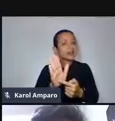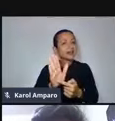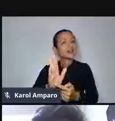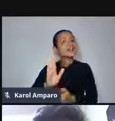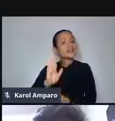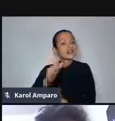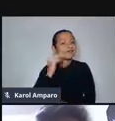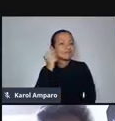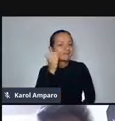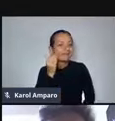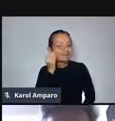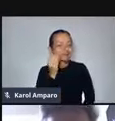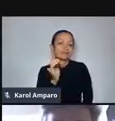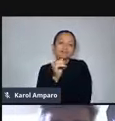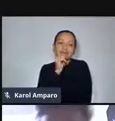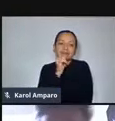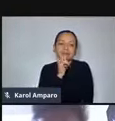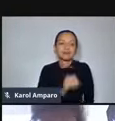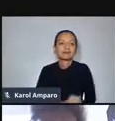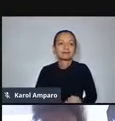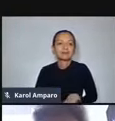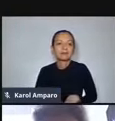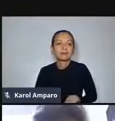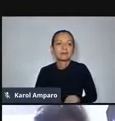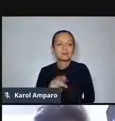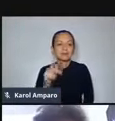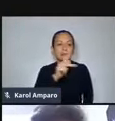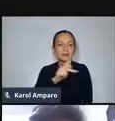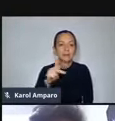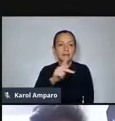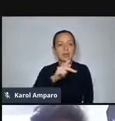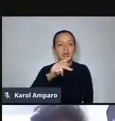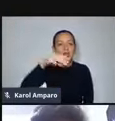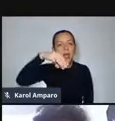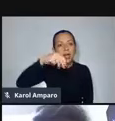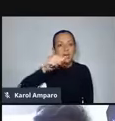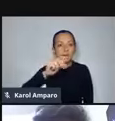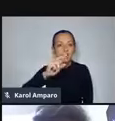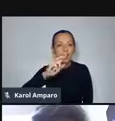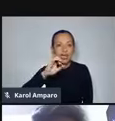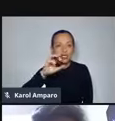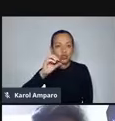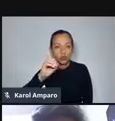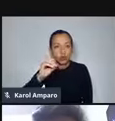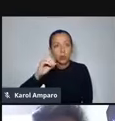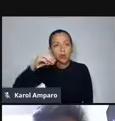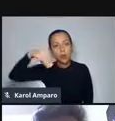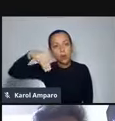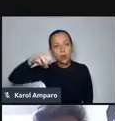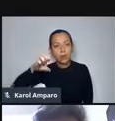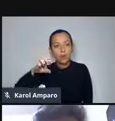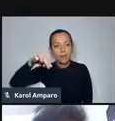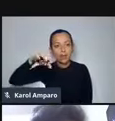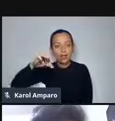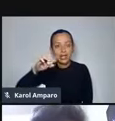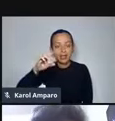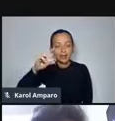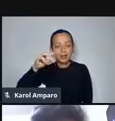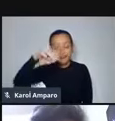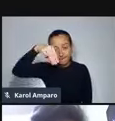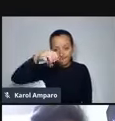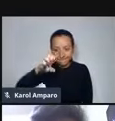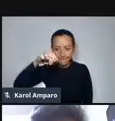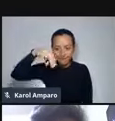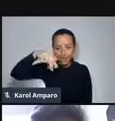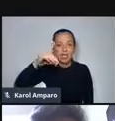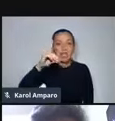realizam. Vou dar um exemplo aqui. O mestre Márcio Mendes, meu xará, que é lá do Canadá,